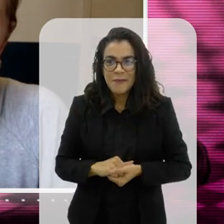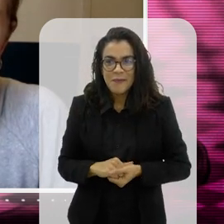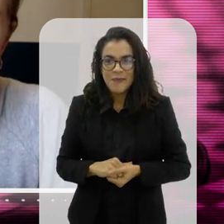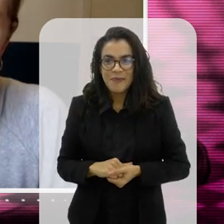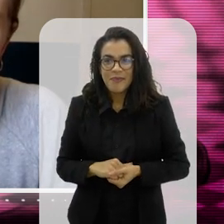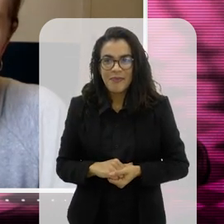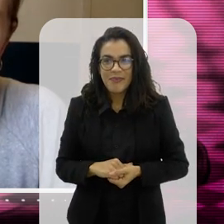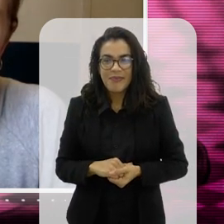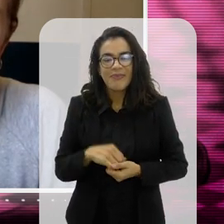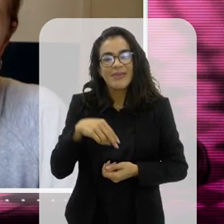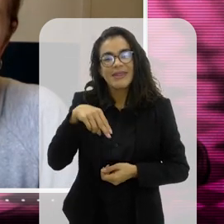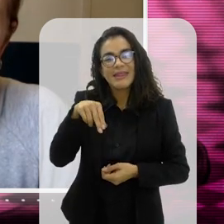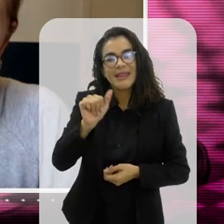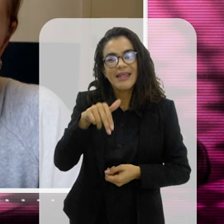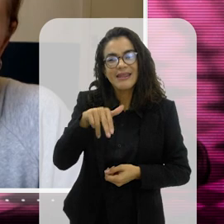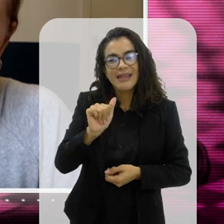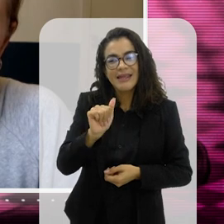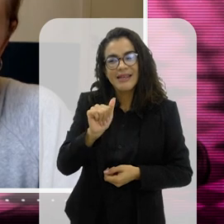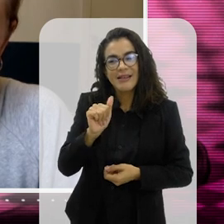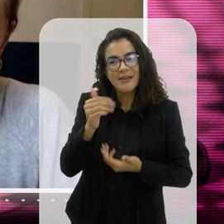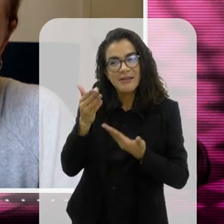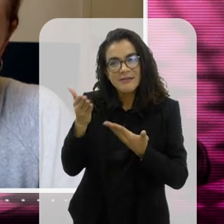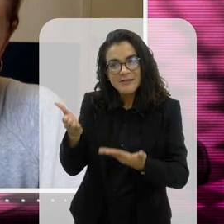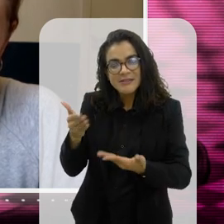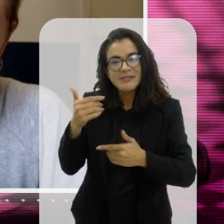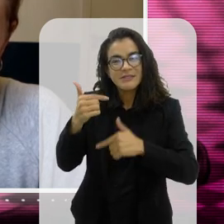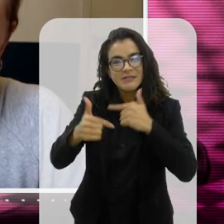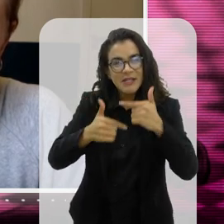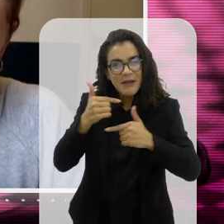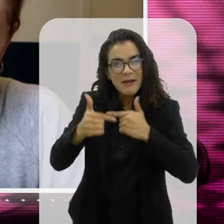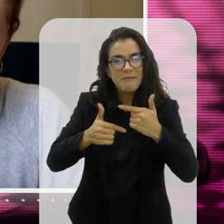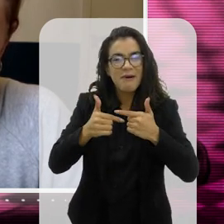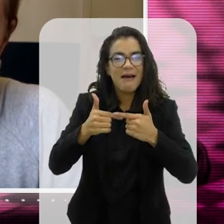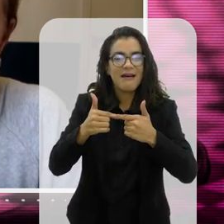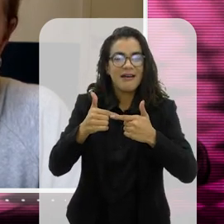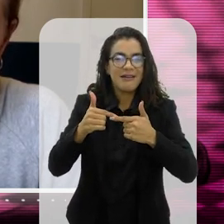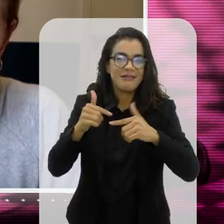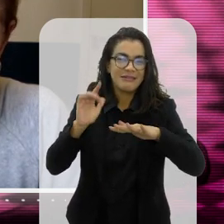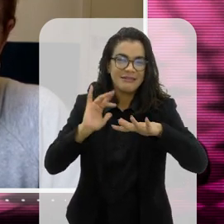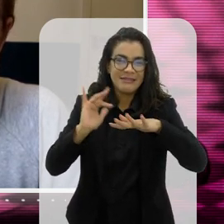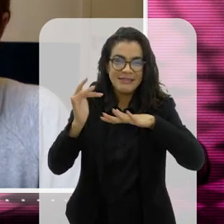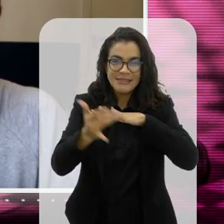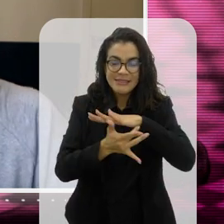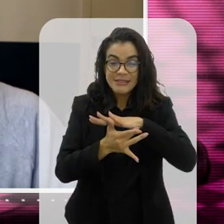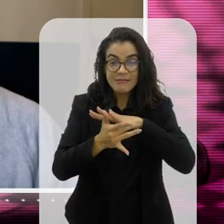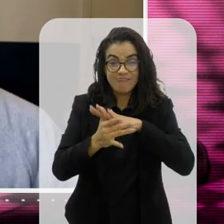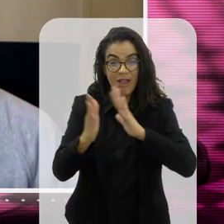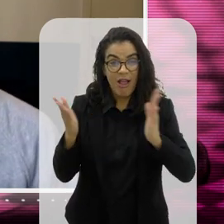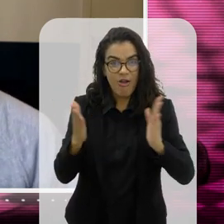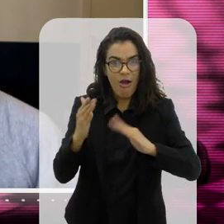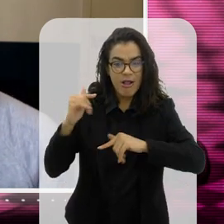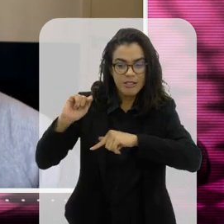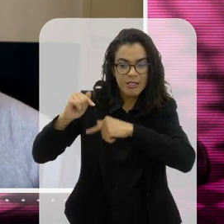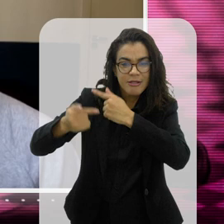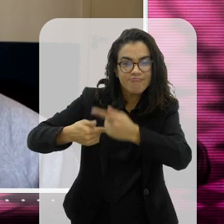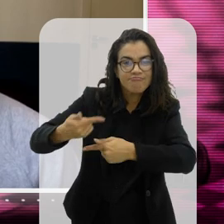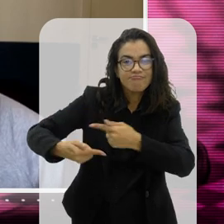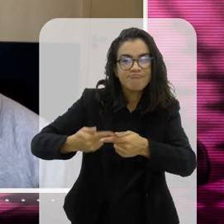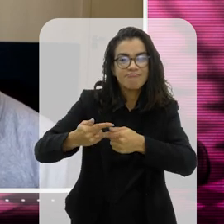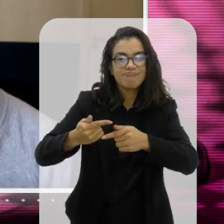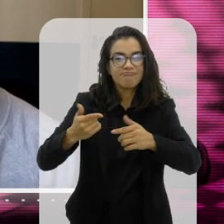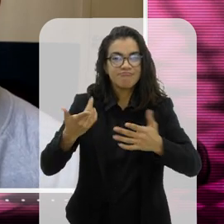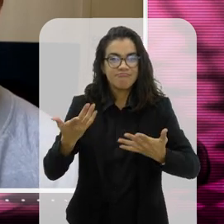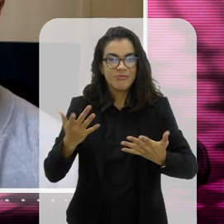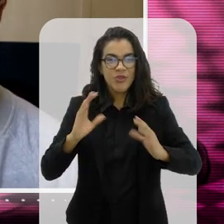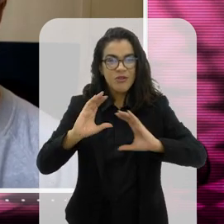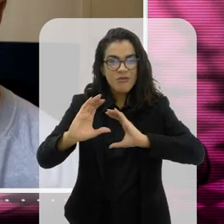Não é verdade? Então, Nana, aí eu também, você que tem um trabalho nas redes sociais, a gente está com essa era de comunicação, de poder chamar